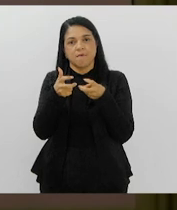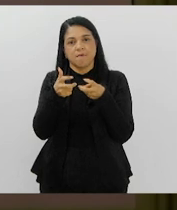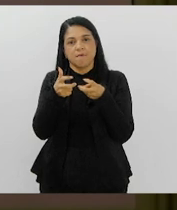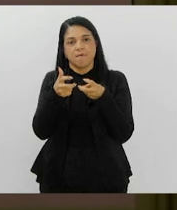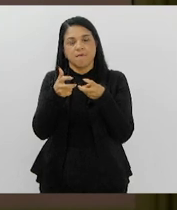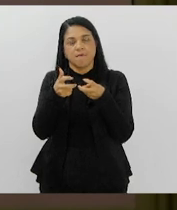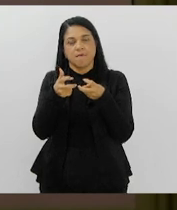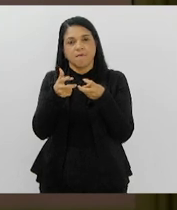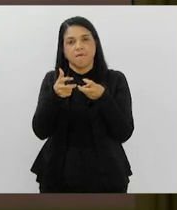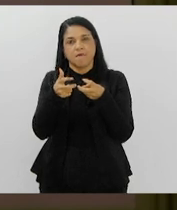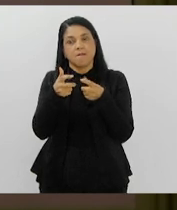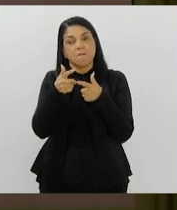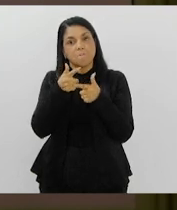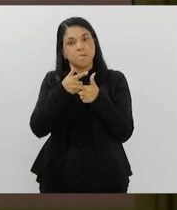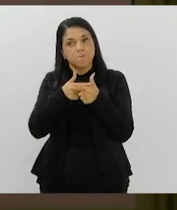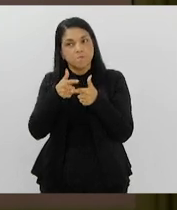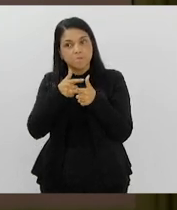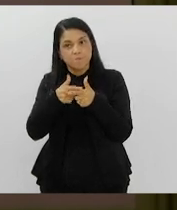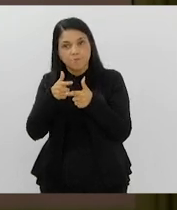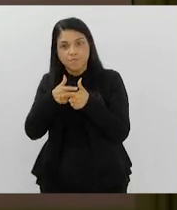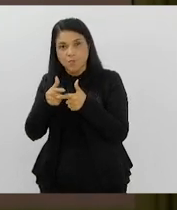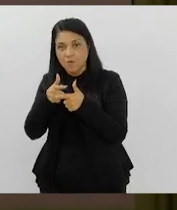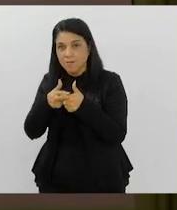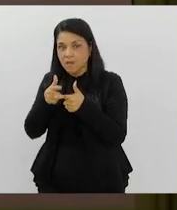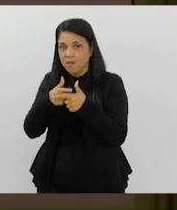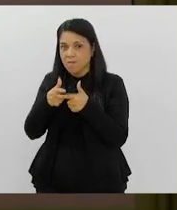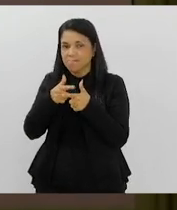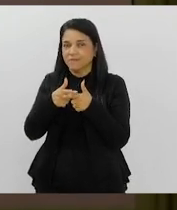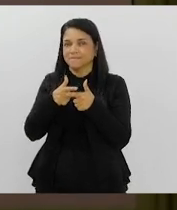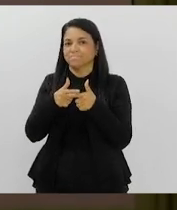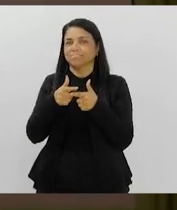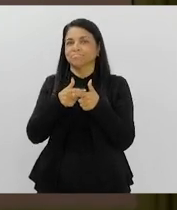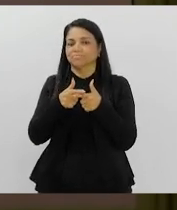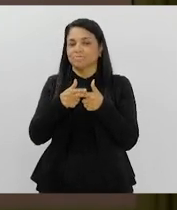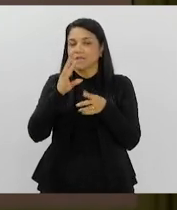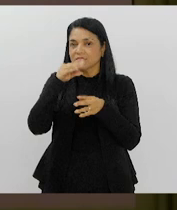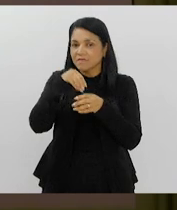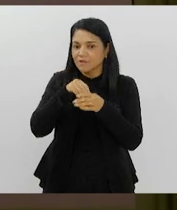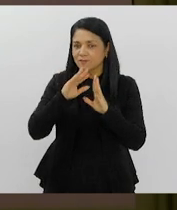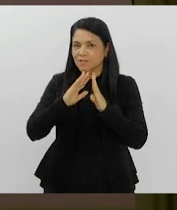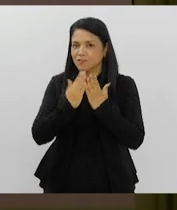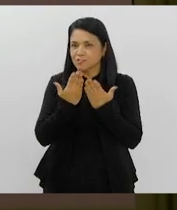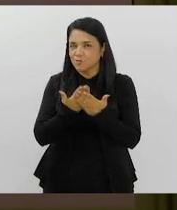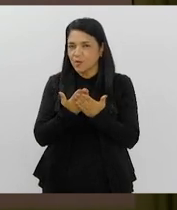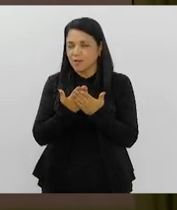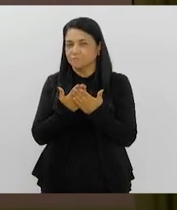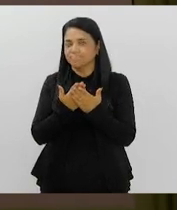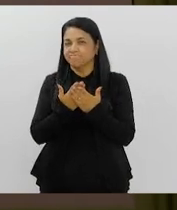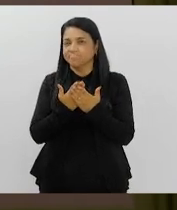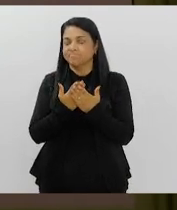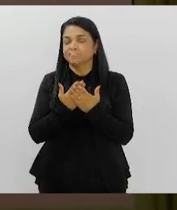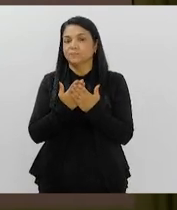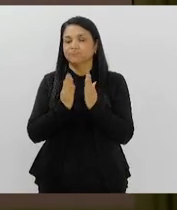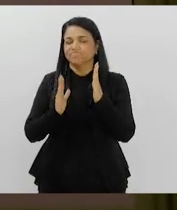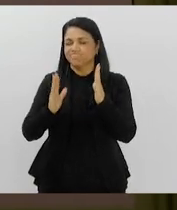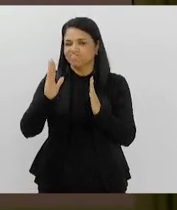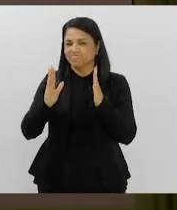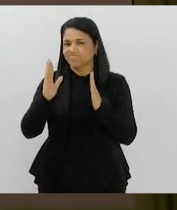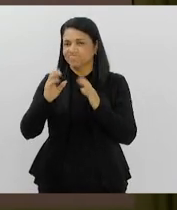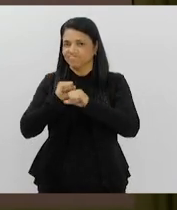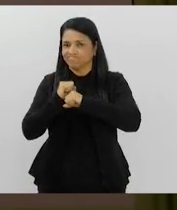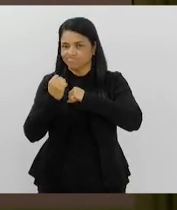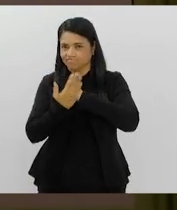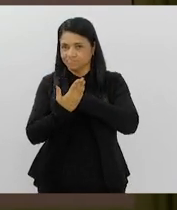um grande problema na rede diante das nossas lacunas de aprendizagem, né, colocadas no período da pandemia. E